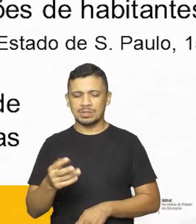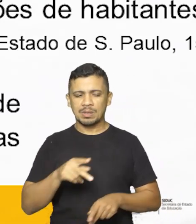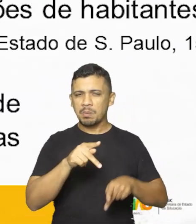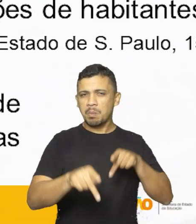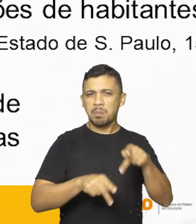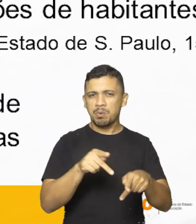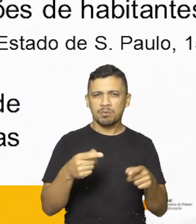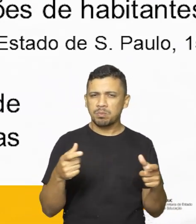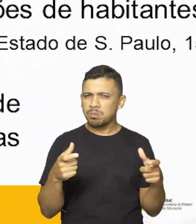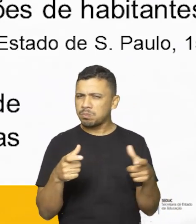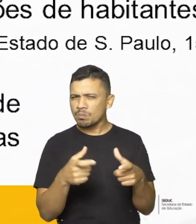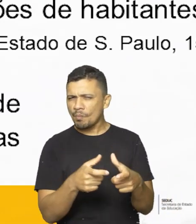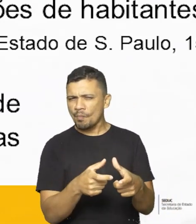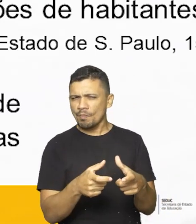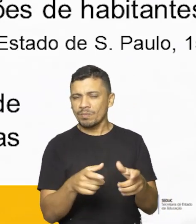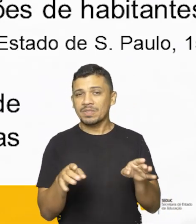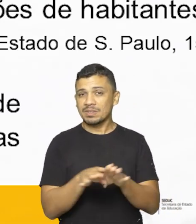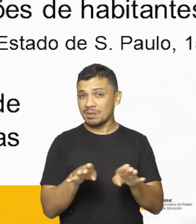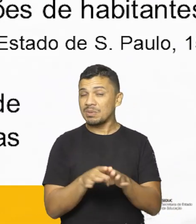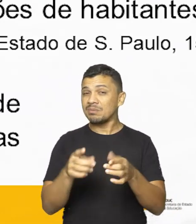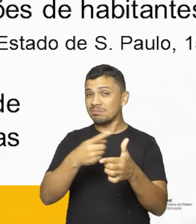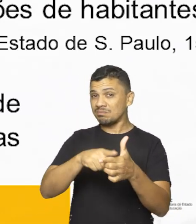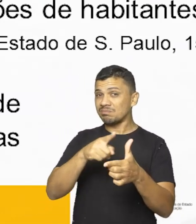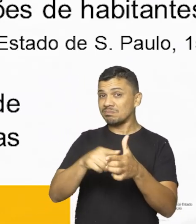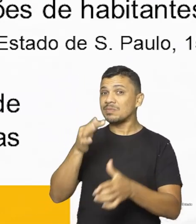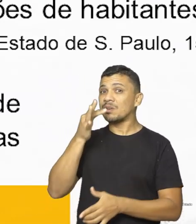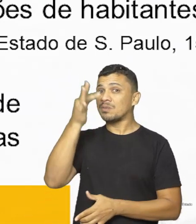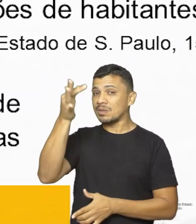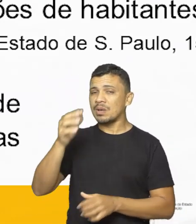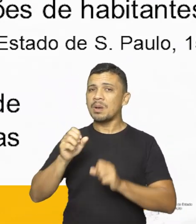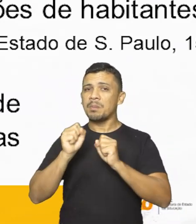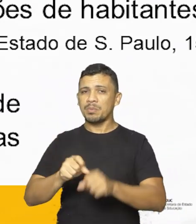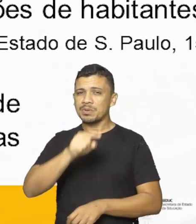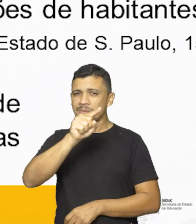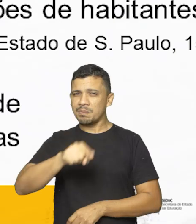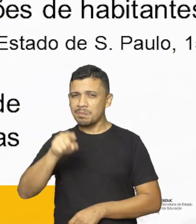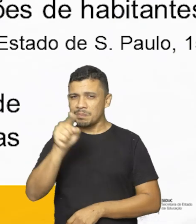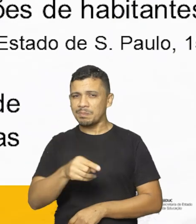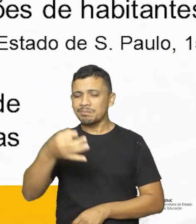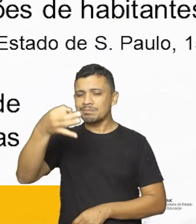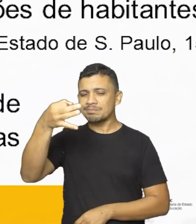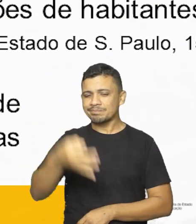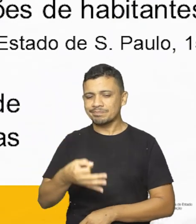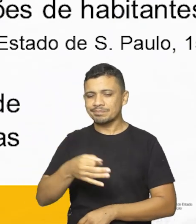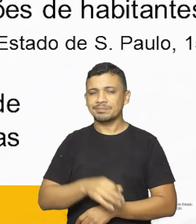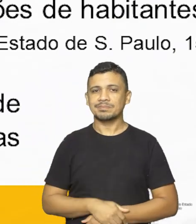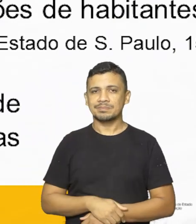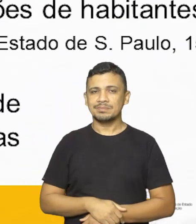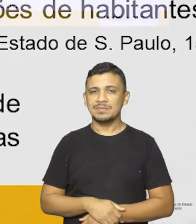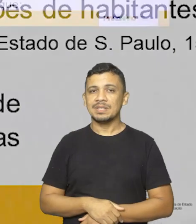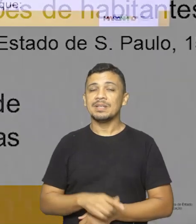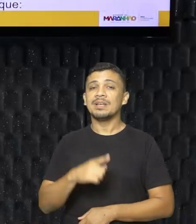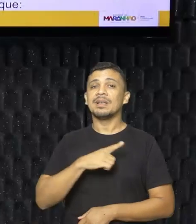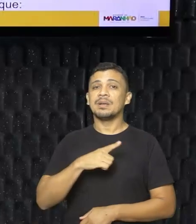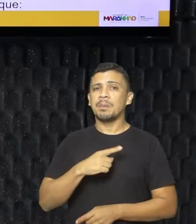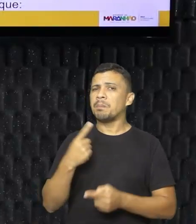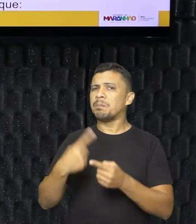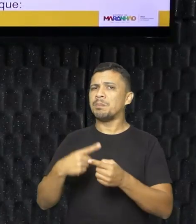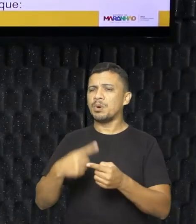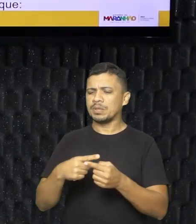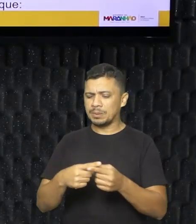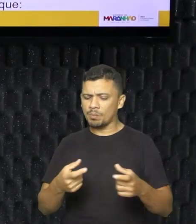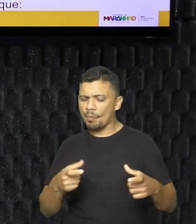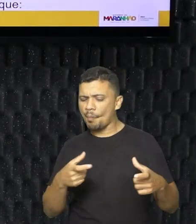demográfico brasileiro e suas consequências, é correto afirmar. Então ele quer o motivo da diminuição e a